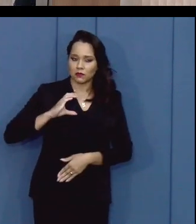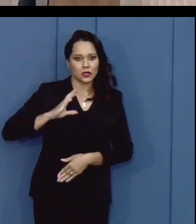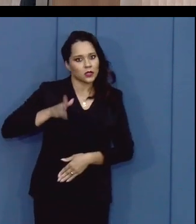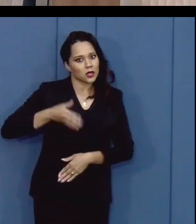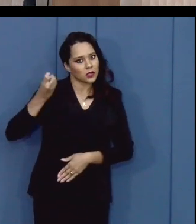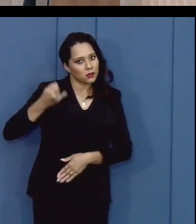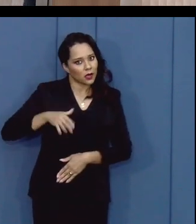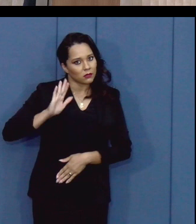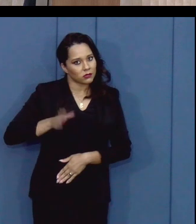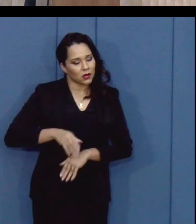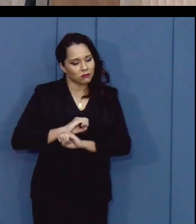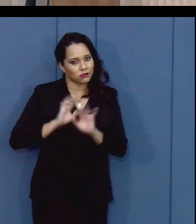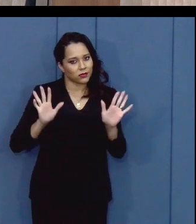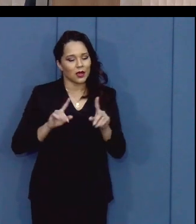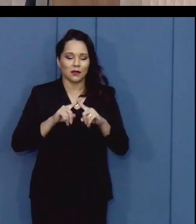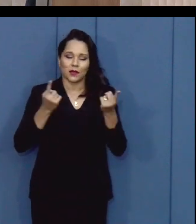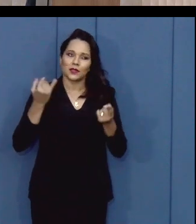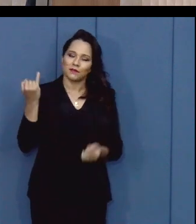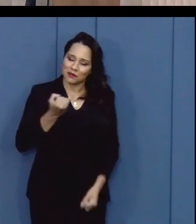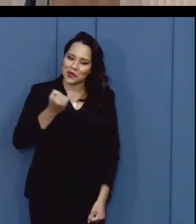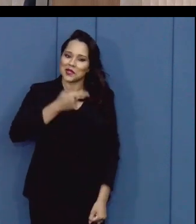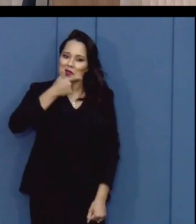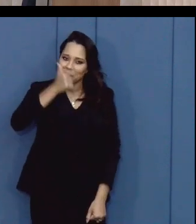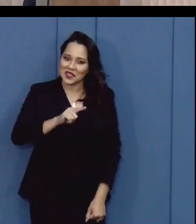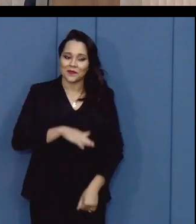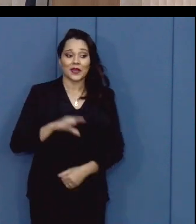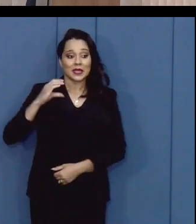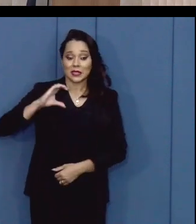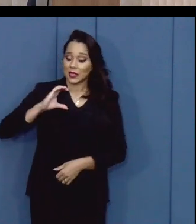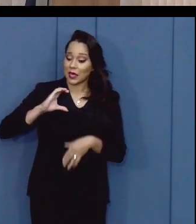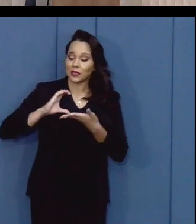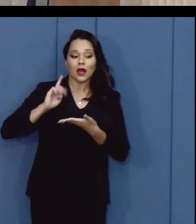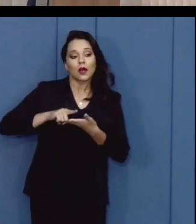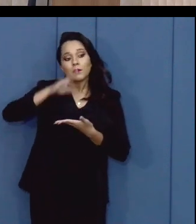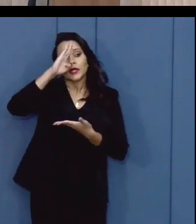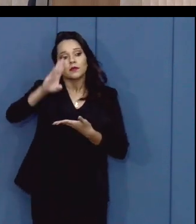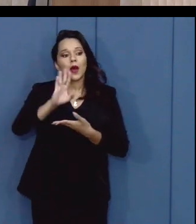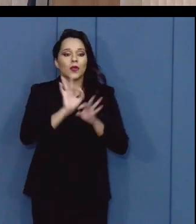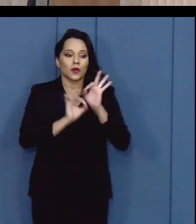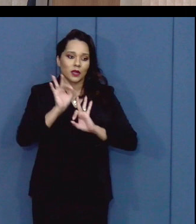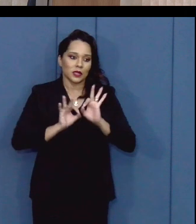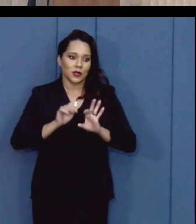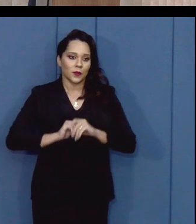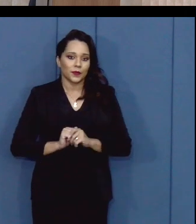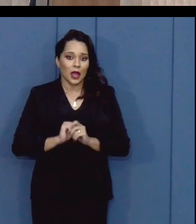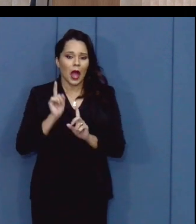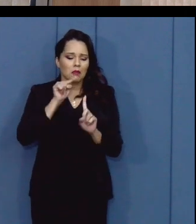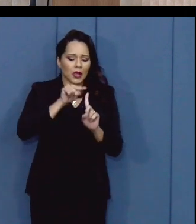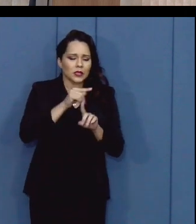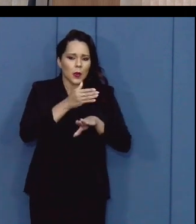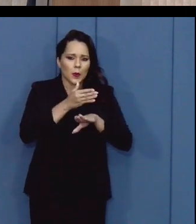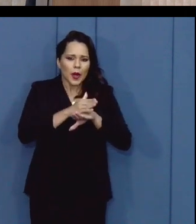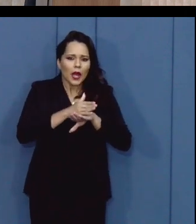ficou muito remarcado, mas nunca é demais falar, né? A ciência como ponto principal da organização.